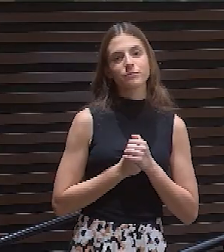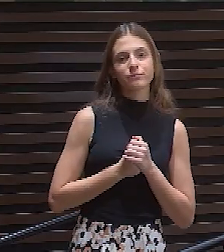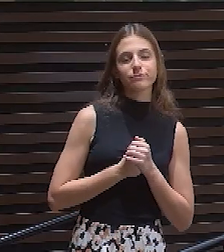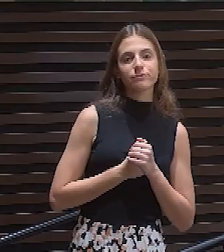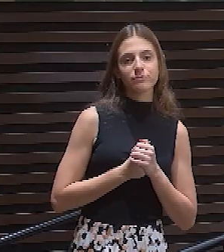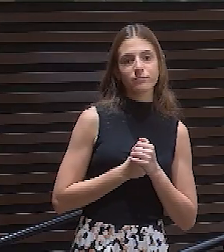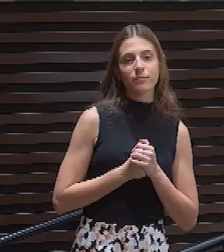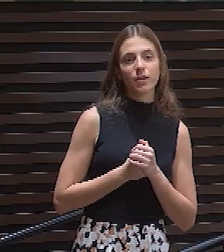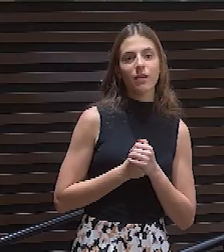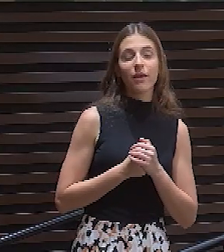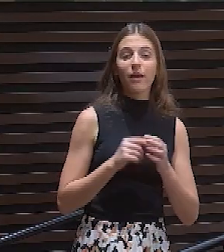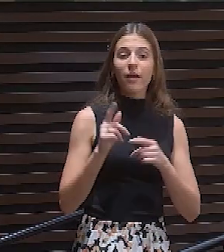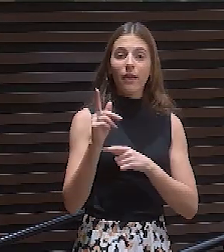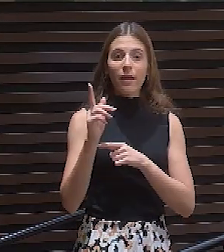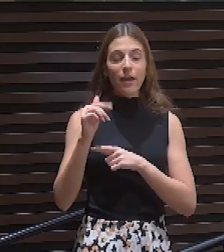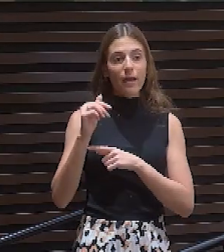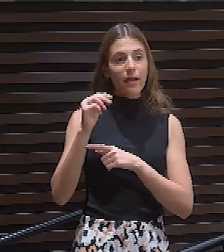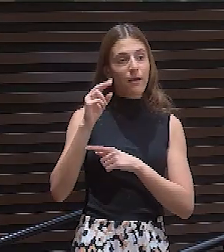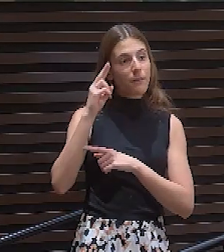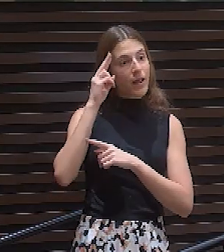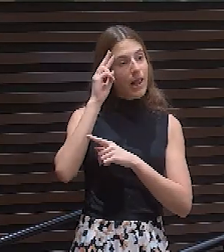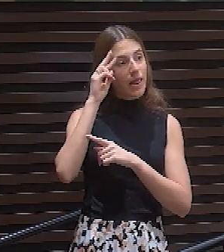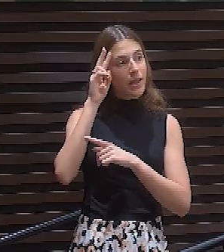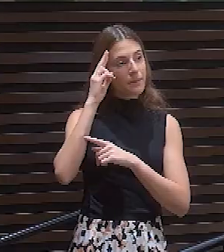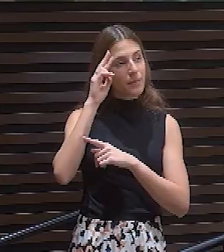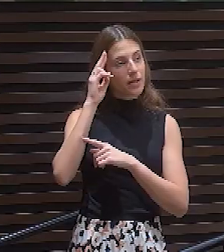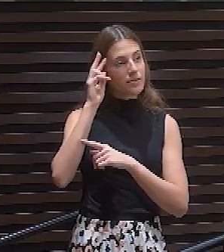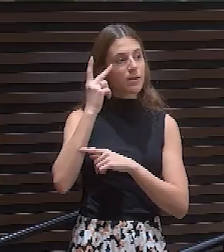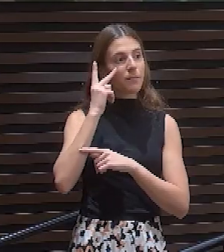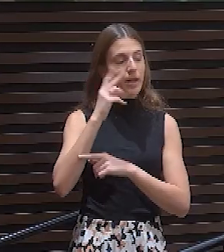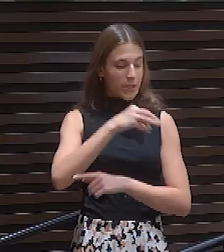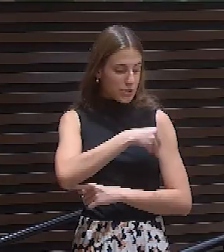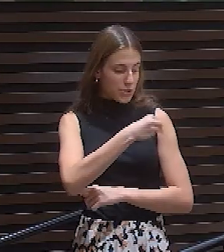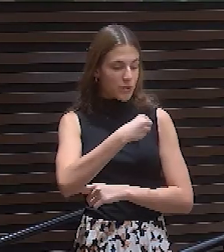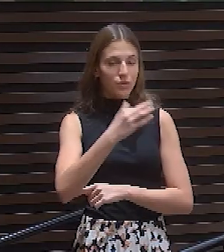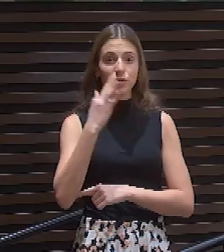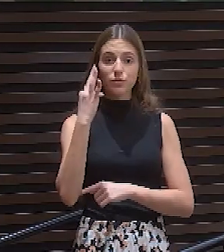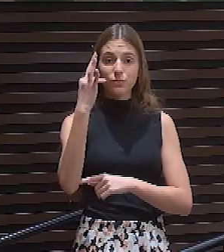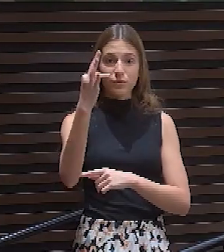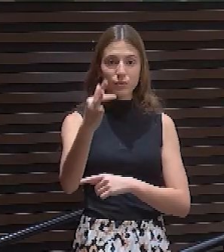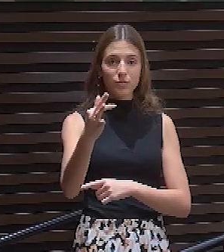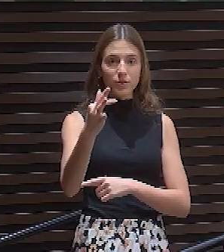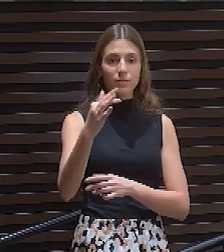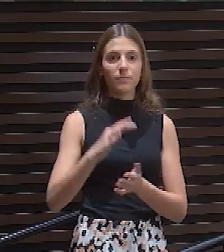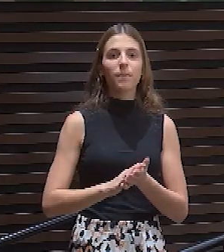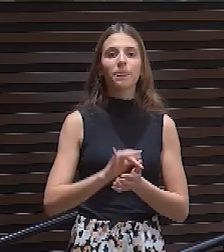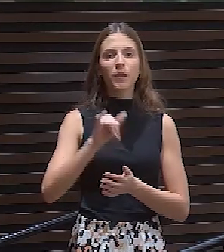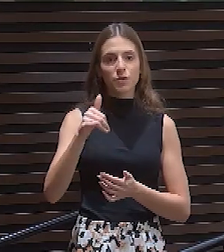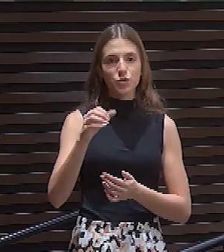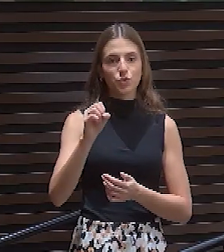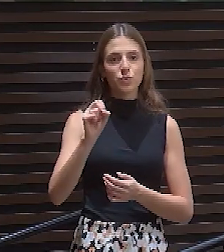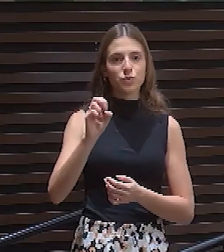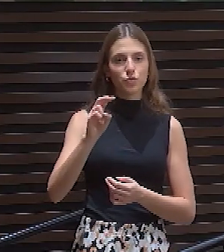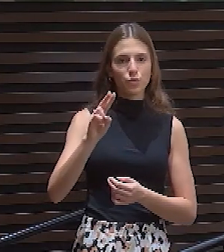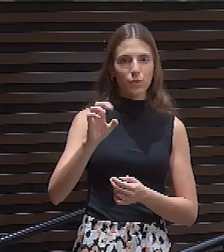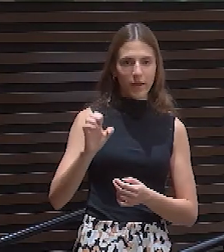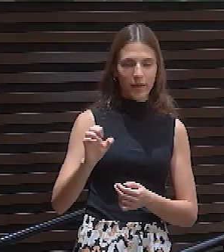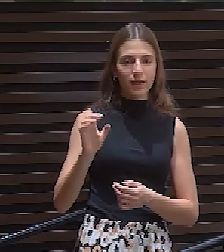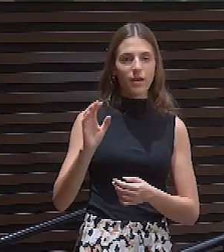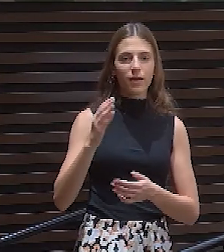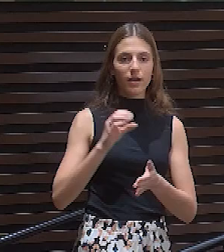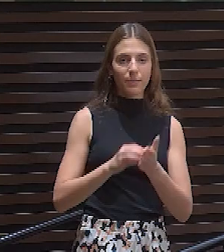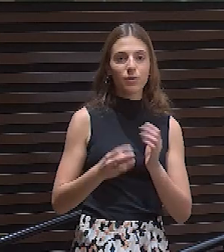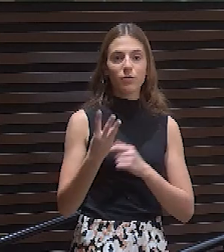É um memorial para as gerações futuras. Em Josué 4:7, ele diz assim: